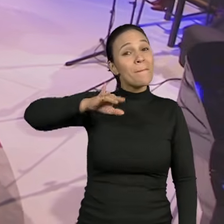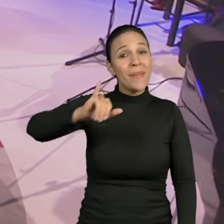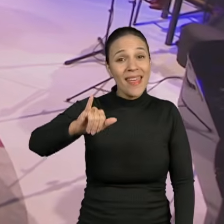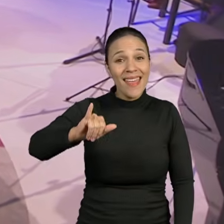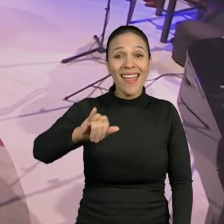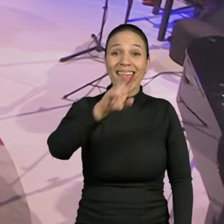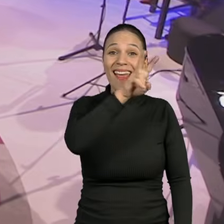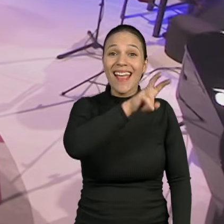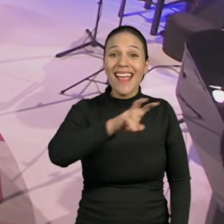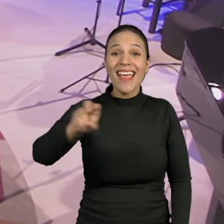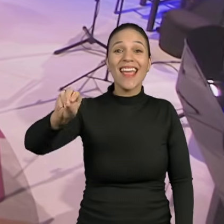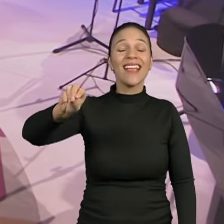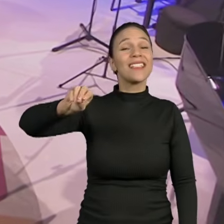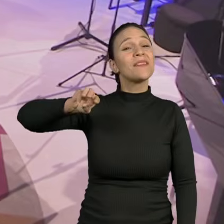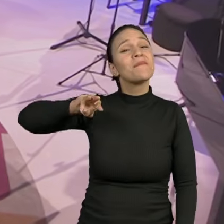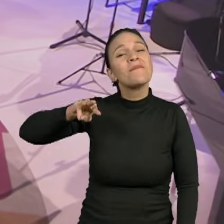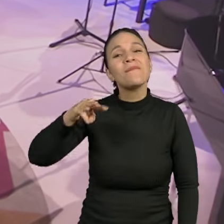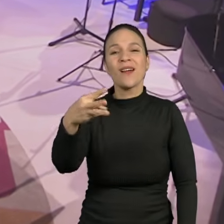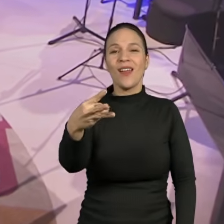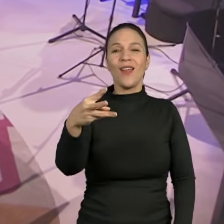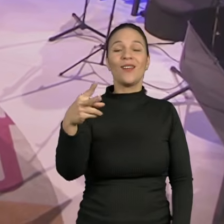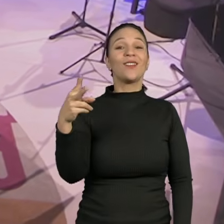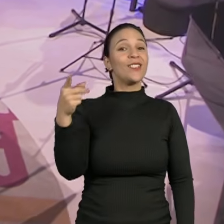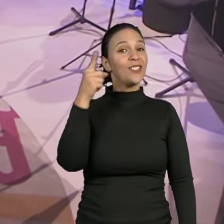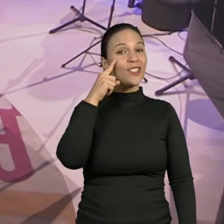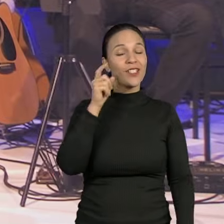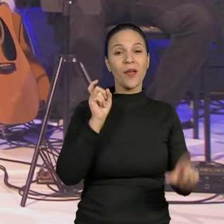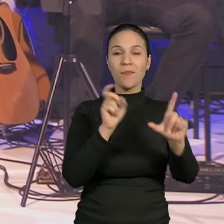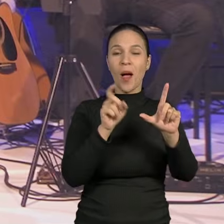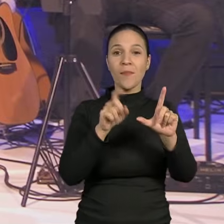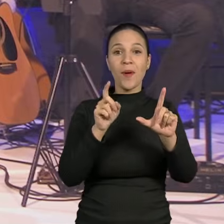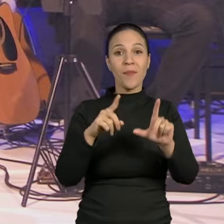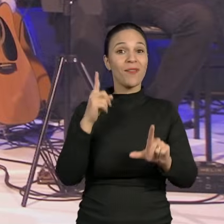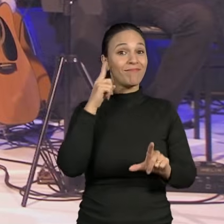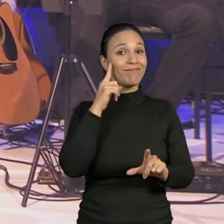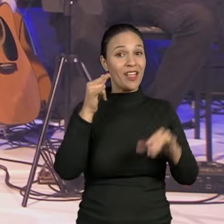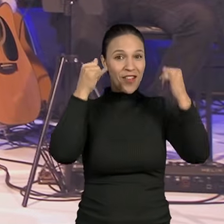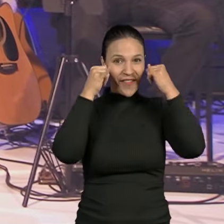de visualizações. Fazendinha.